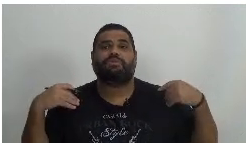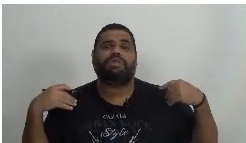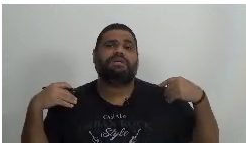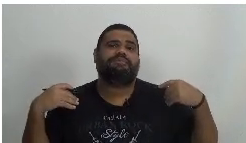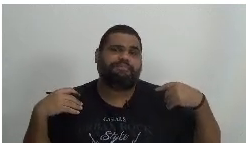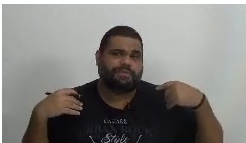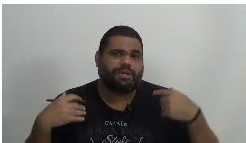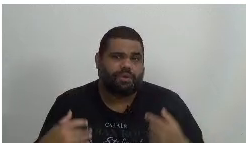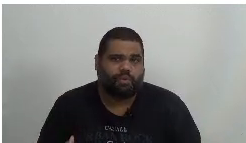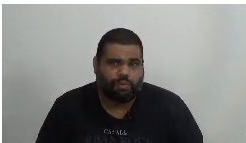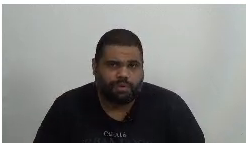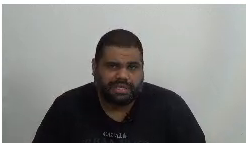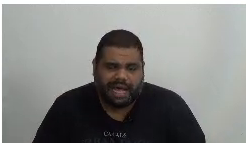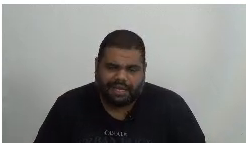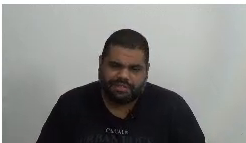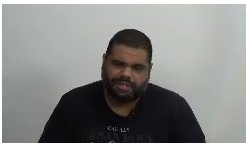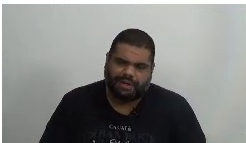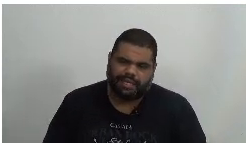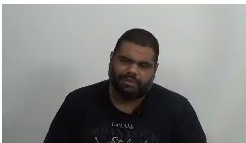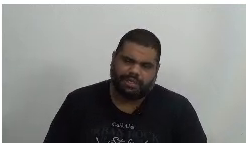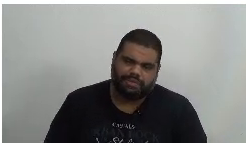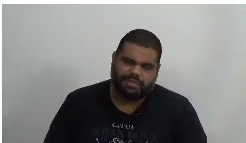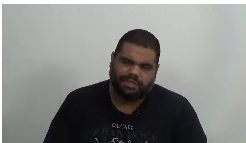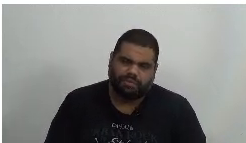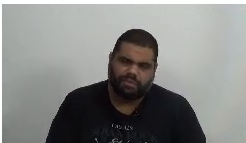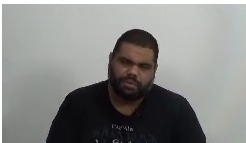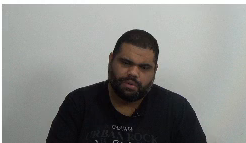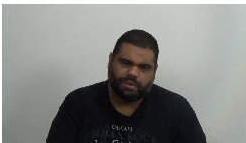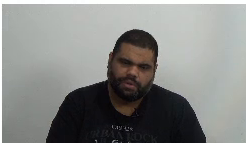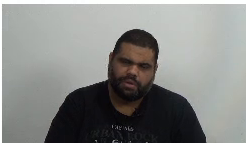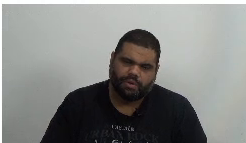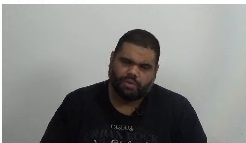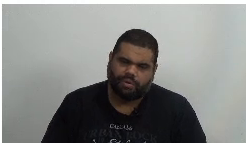que diminuir uma unidade. Então, aqui eu tenho 5,